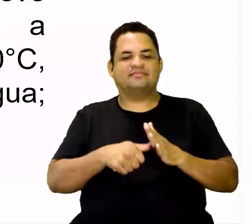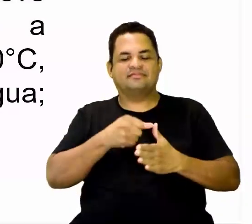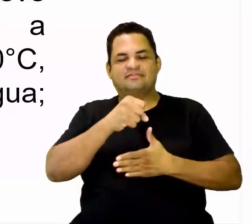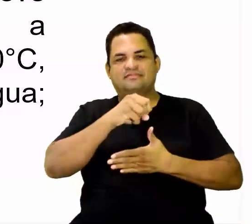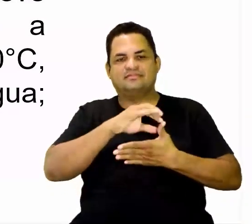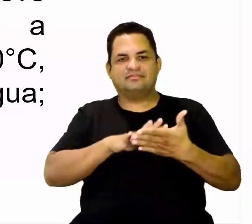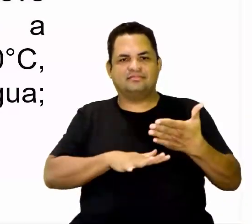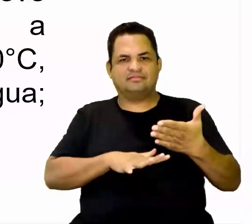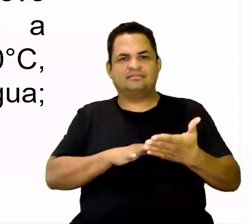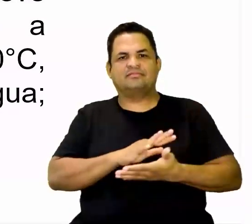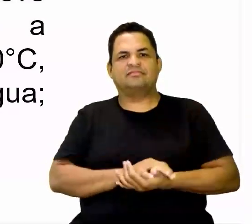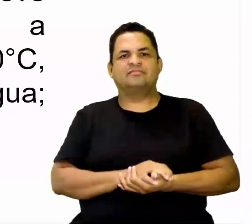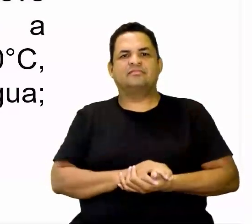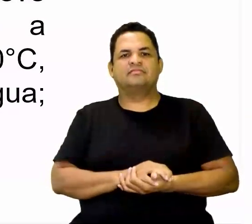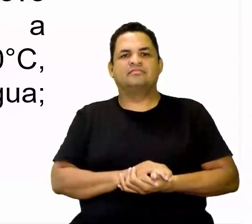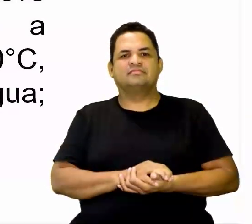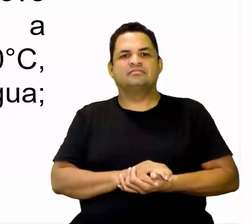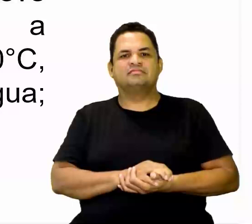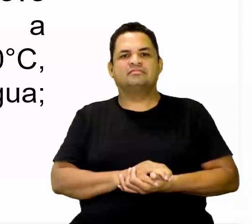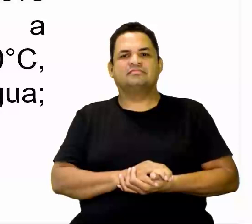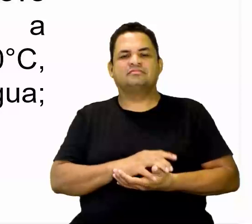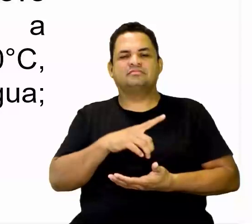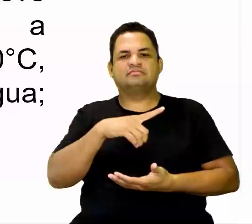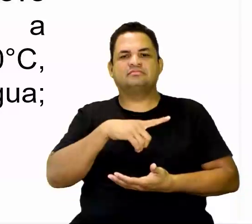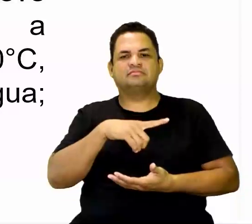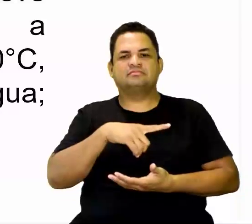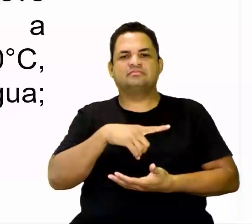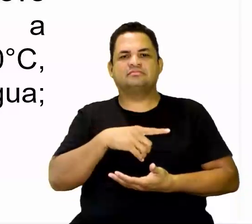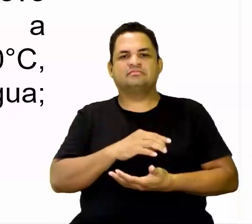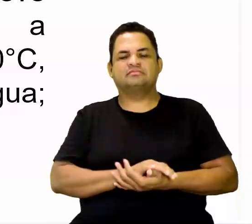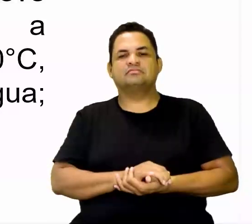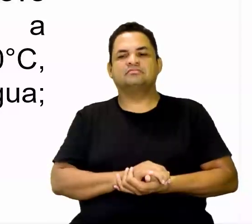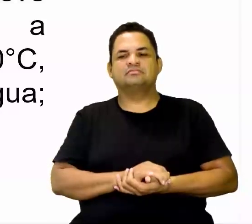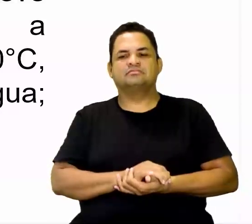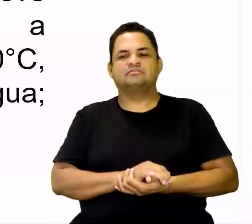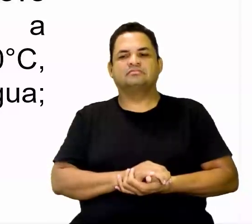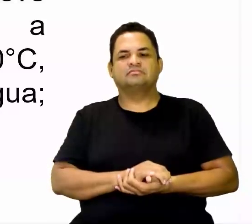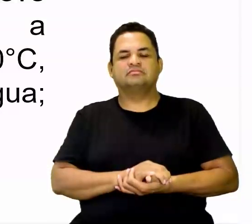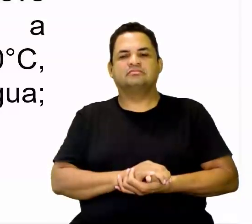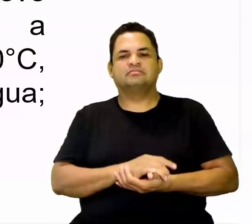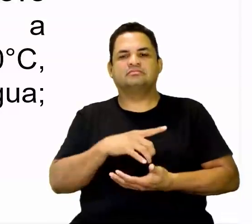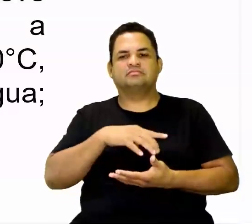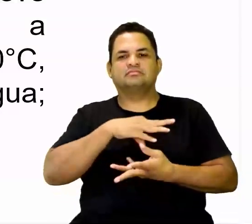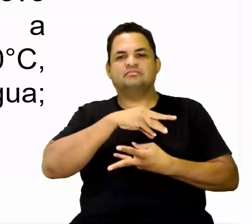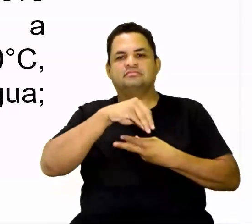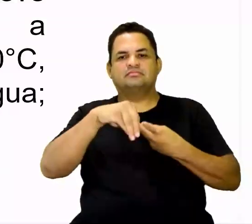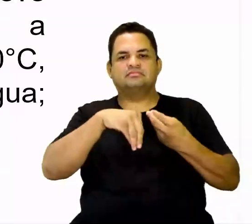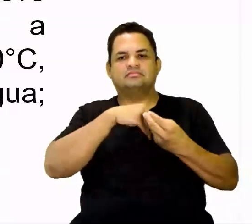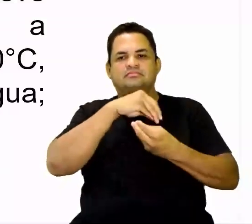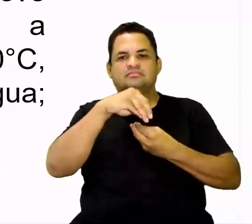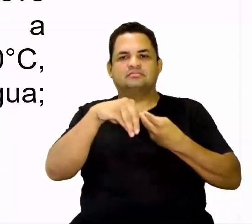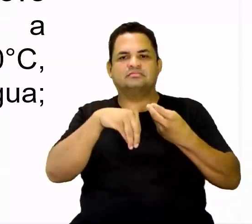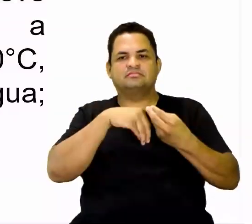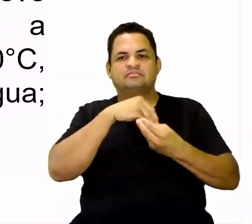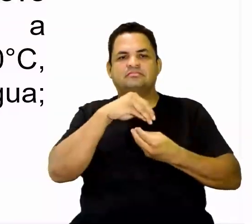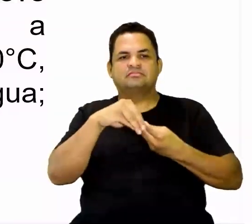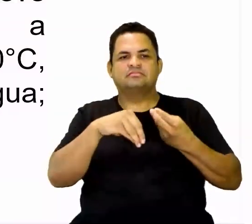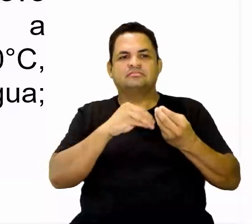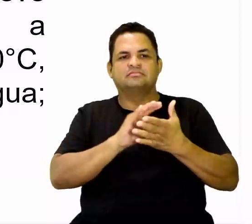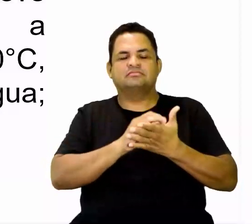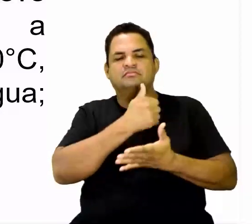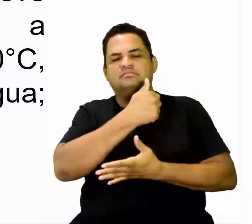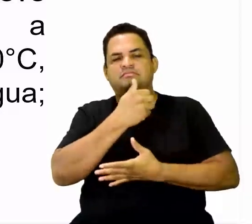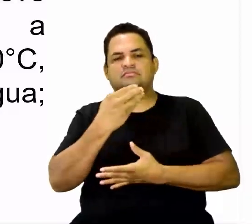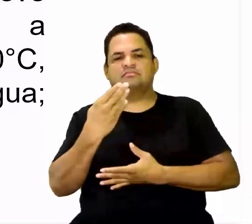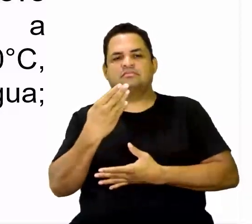questão, então nós tivemos o seguinte, olha, uma solução com